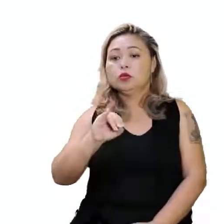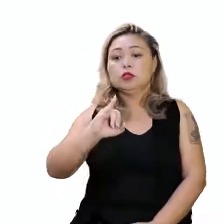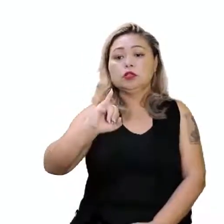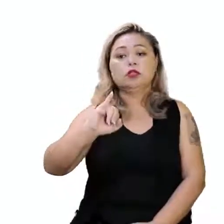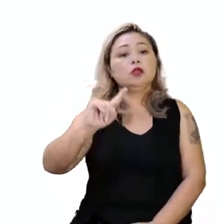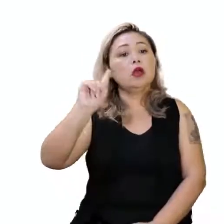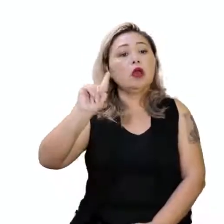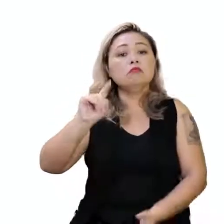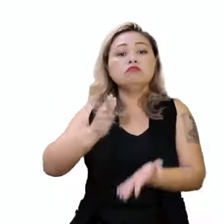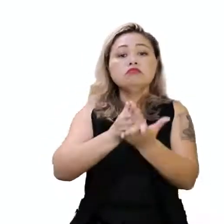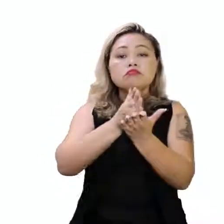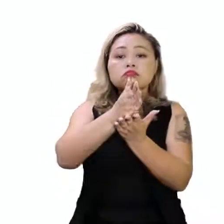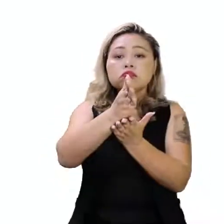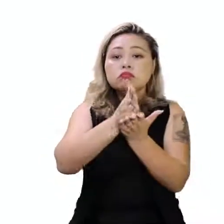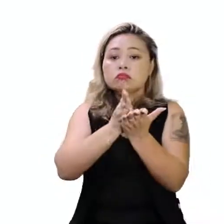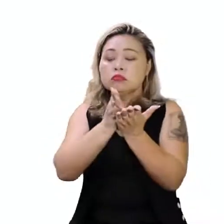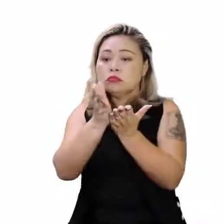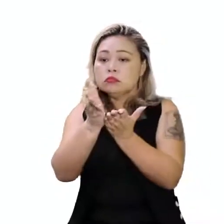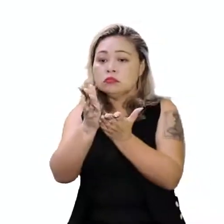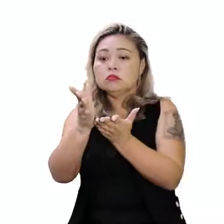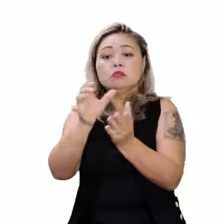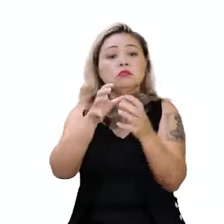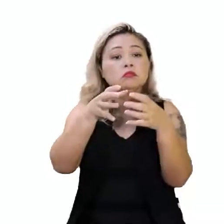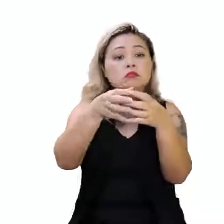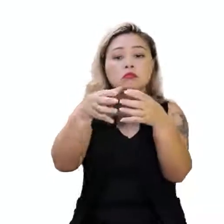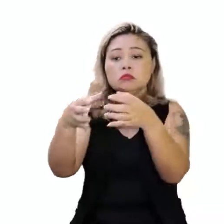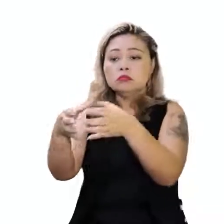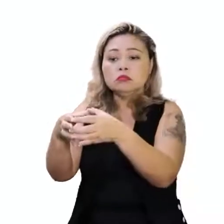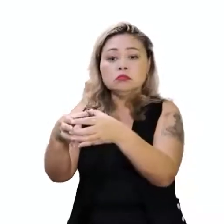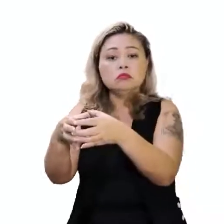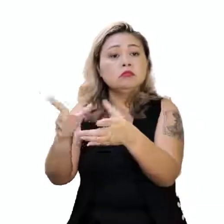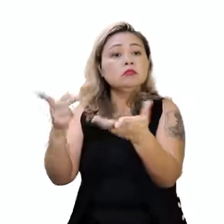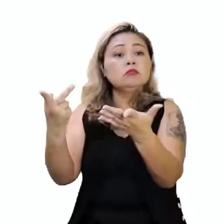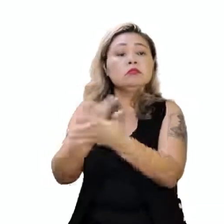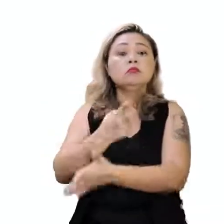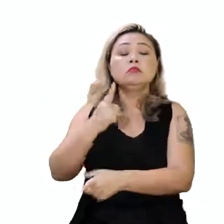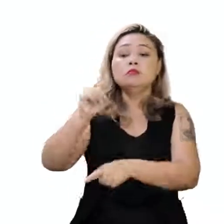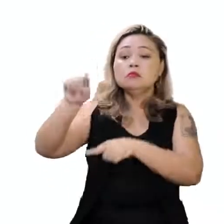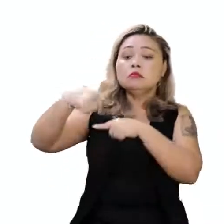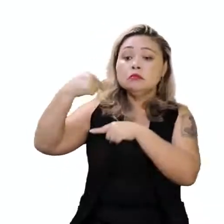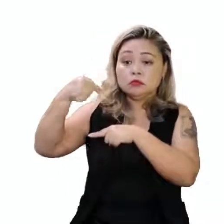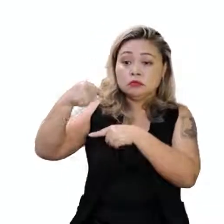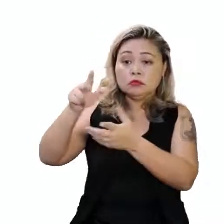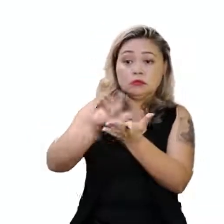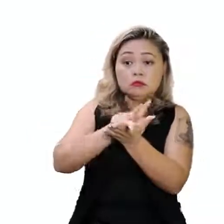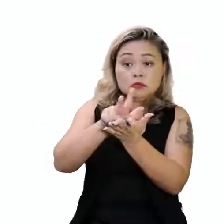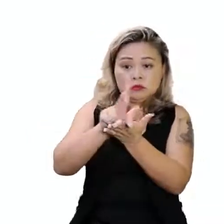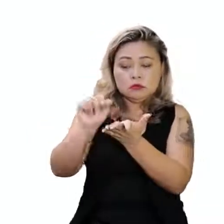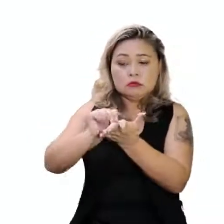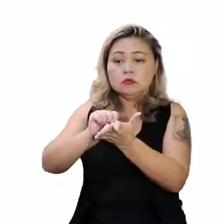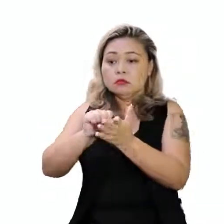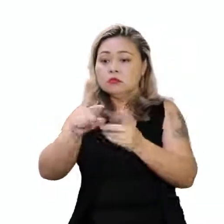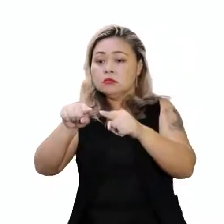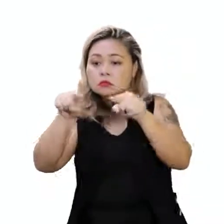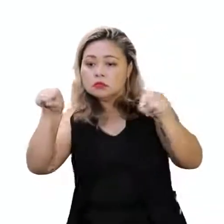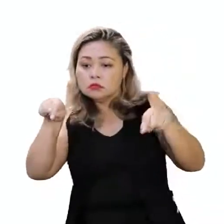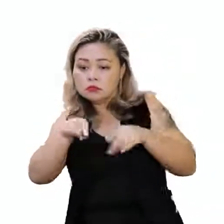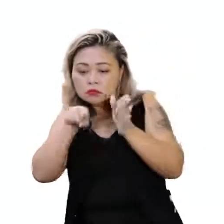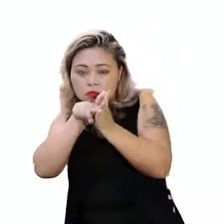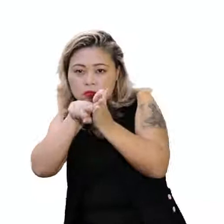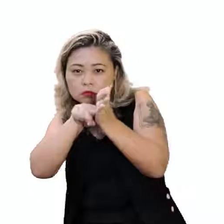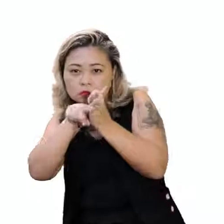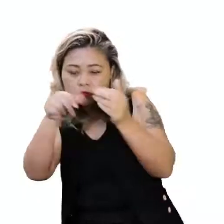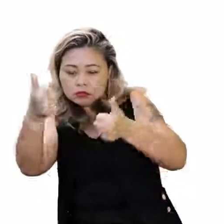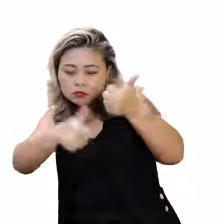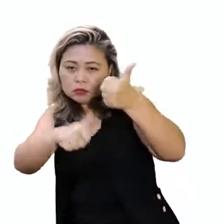distribuem-se em anel com populações de grande diversidade. Tá? O que foi que aconteceu? As pesquisas laboratoriais envolvendo